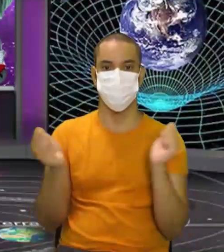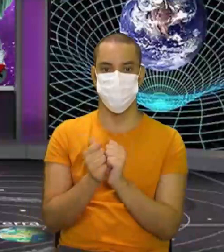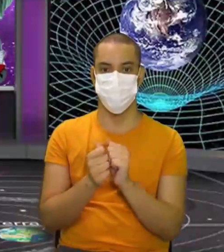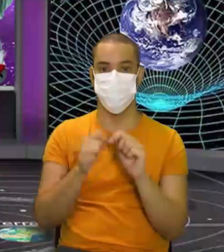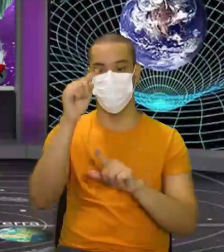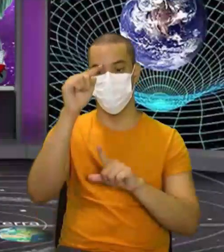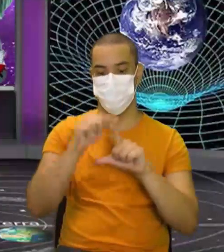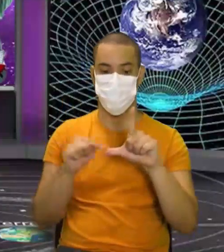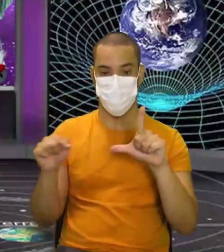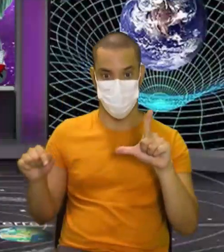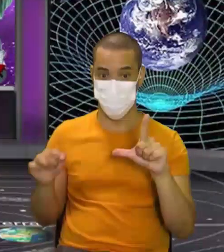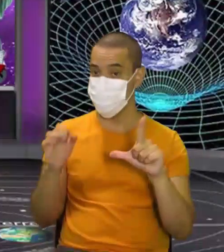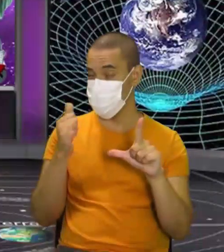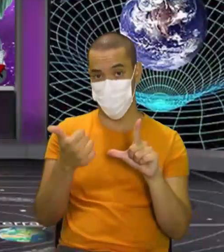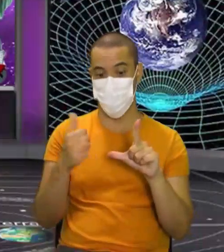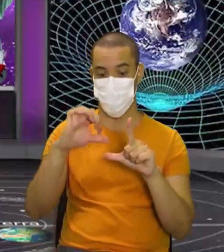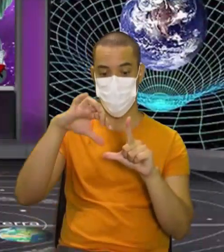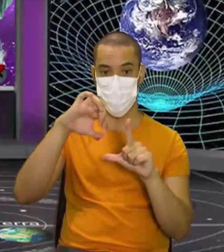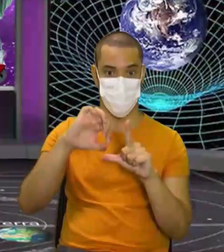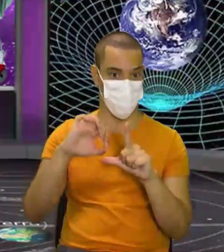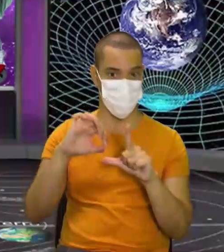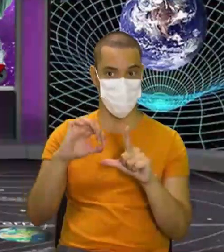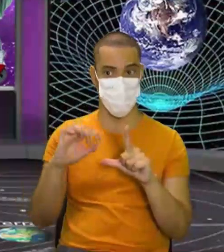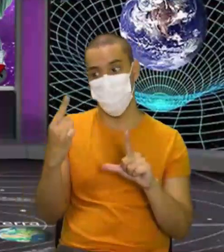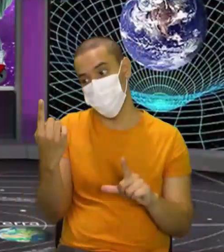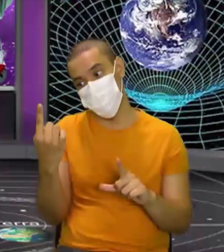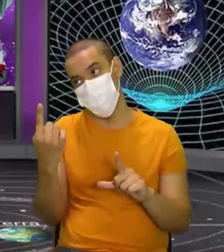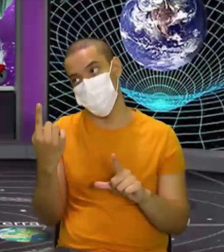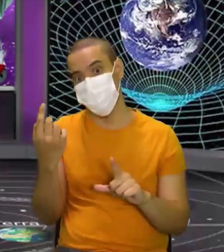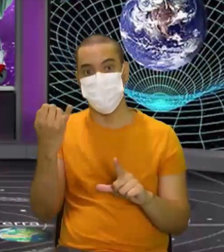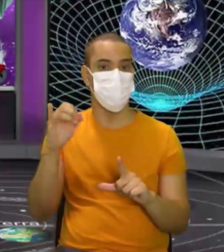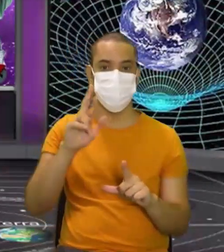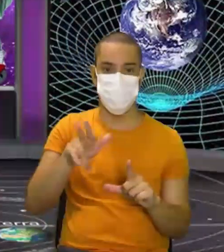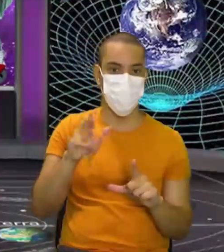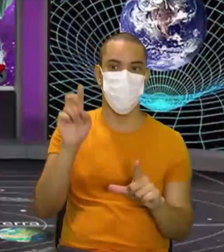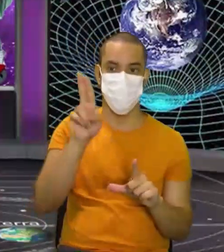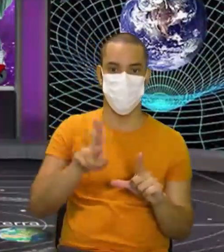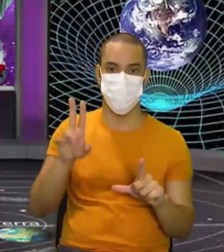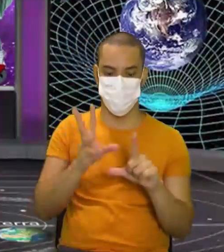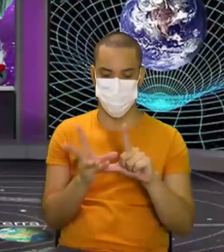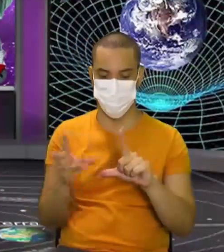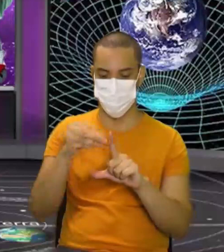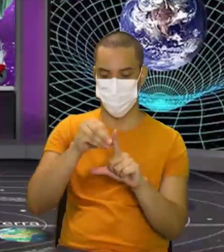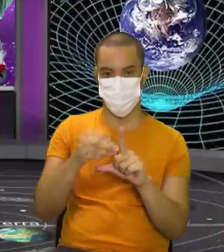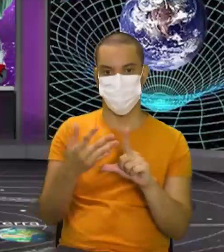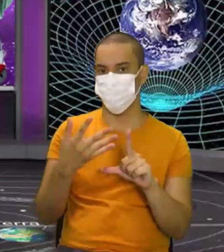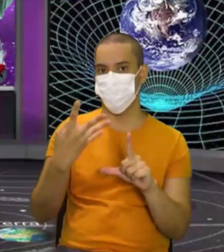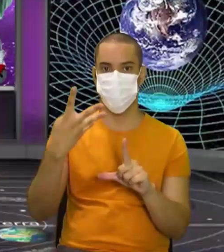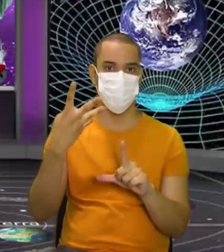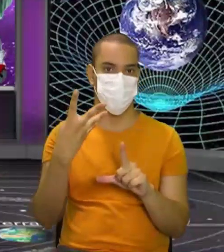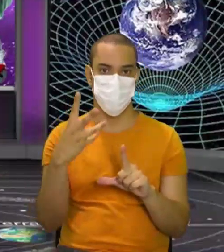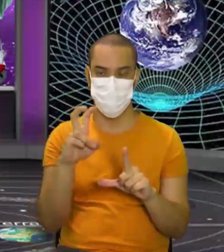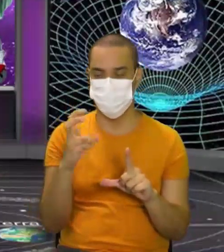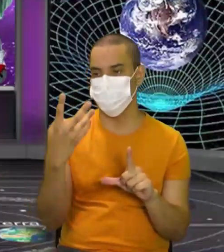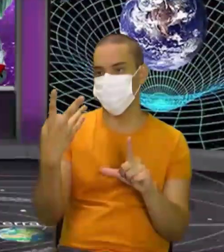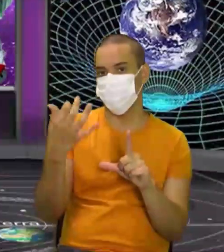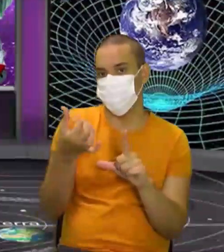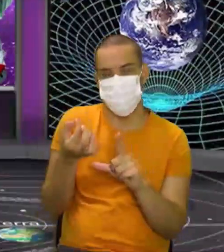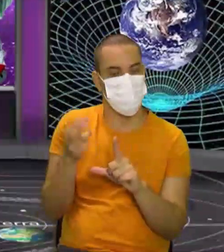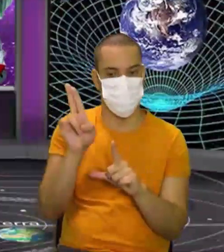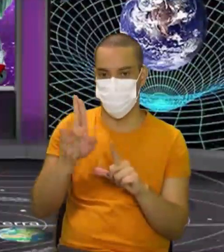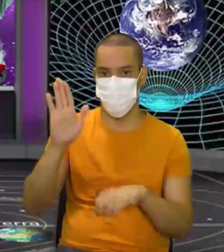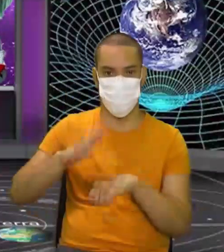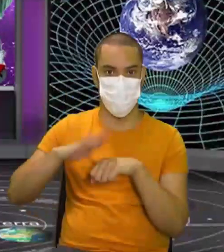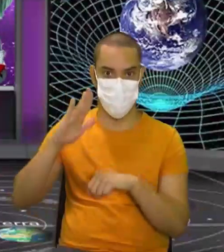já é perpendicular, seno de 91. Se não é perpendicular, usa o seno, né? Seno de 30, 45, 60 já são os mais usados.